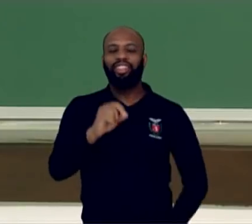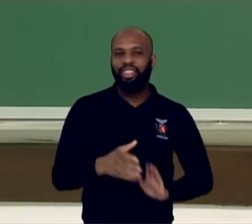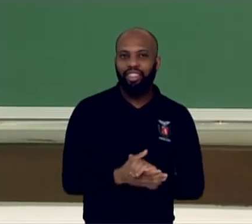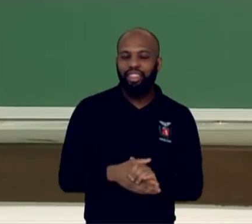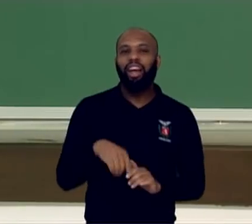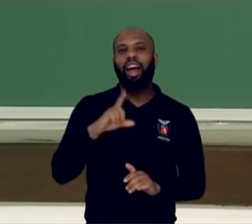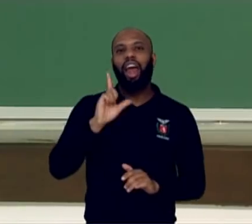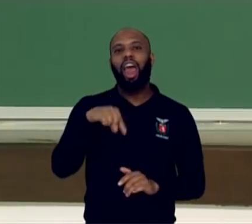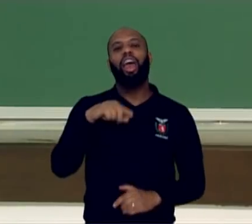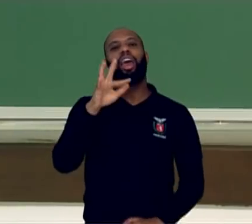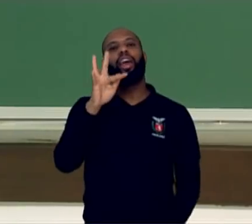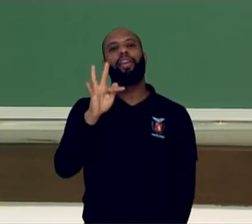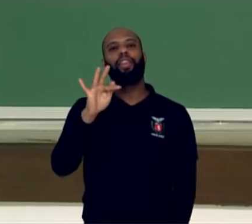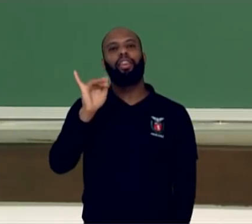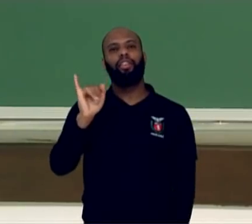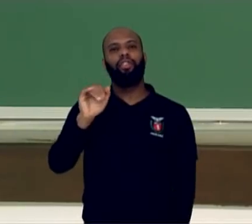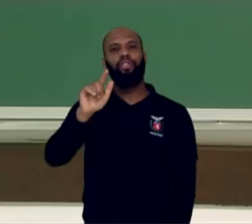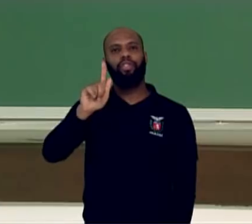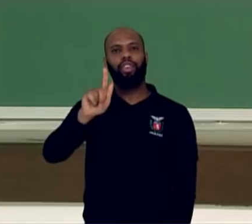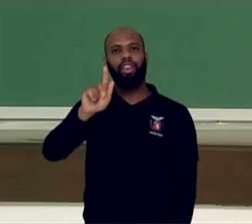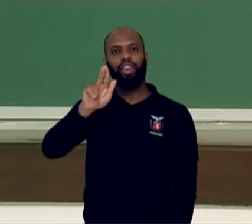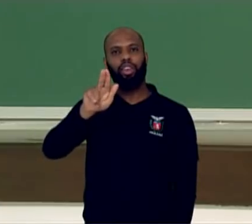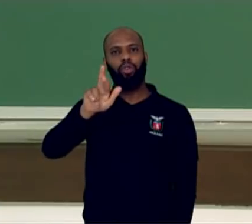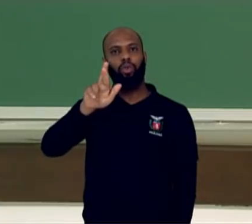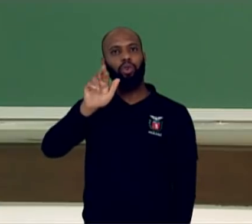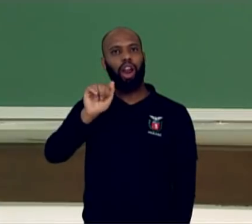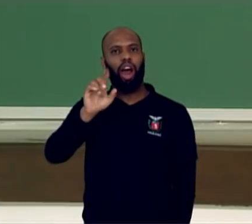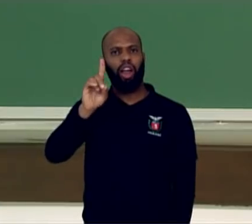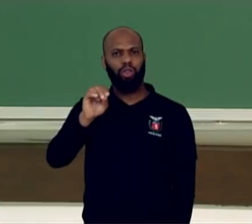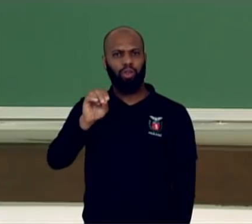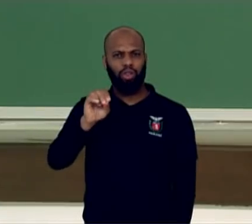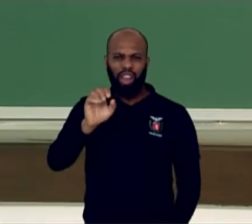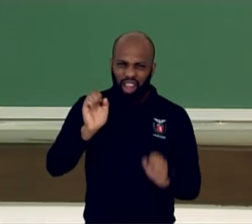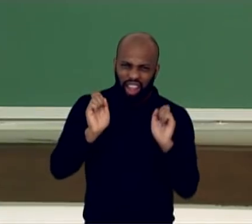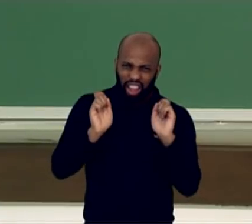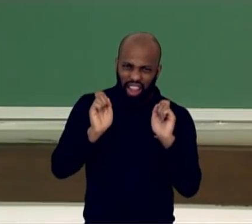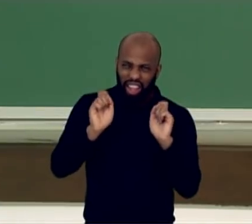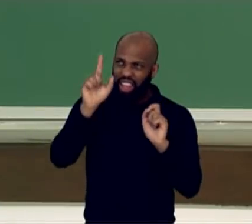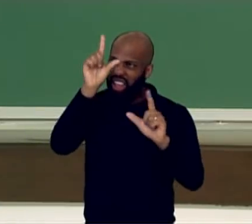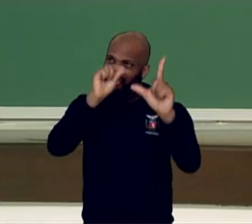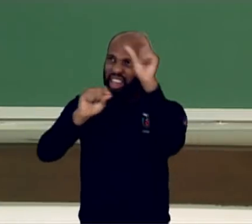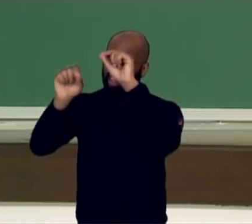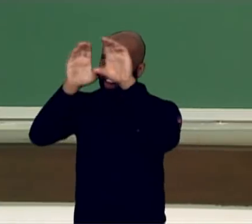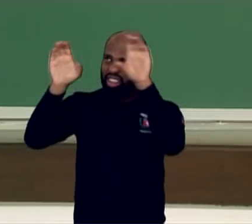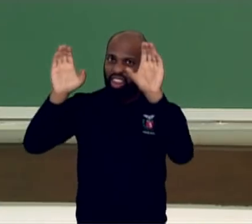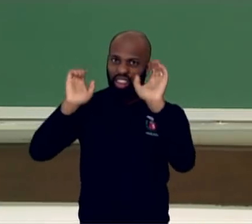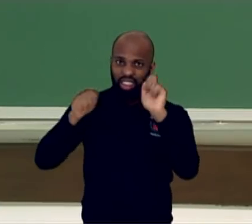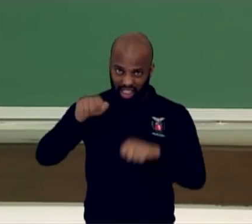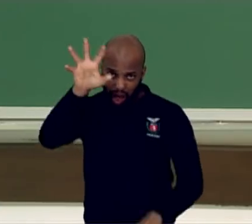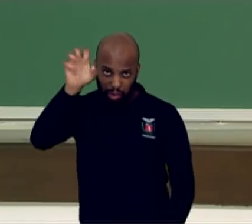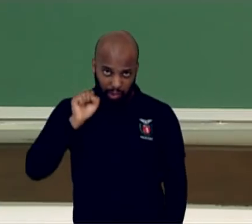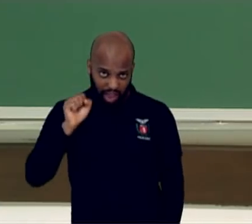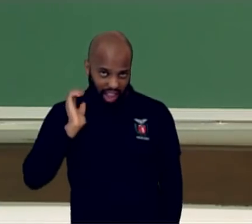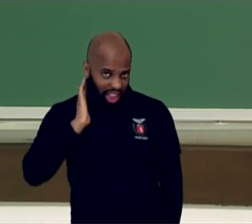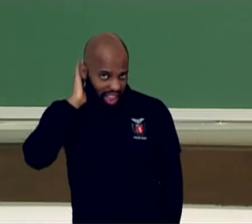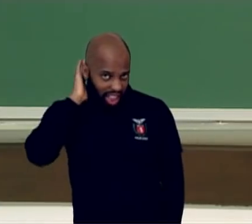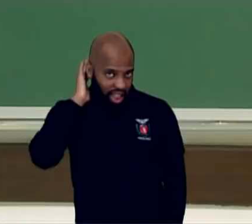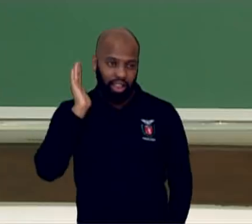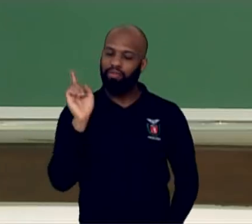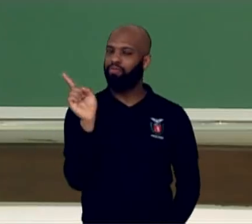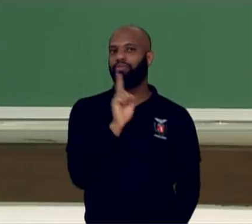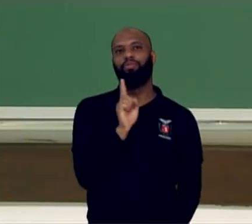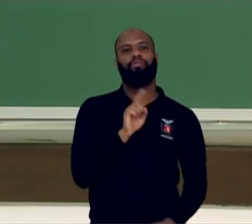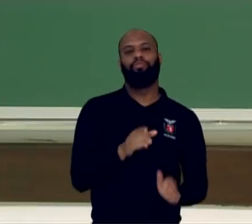sentido figurado. Por quê? Porque não tem como eu pegar uma estrela lá do céu e pôr no cabelo. Então, é o sentido